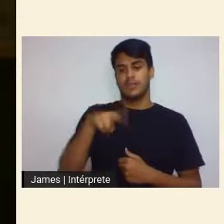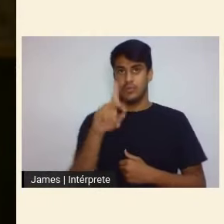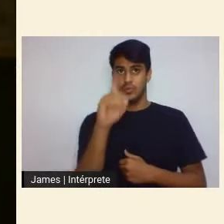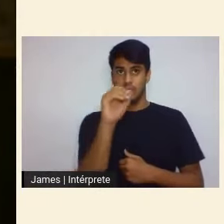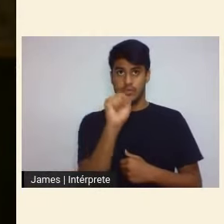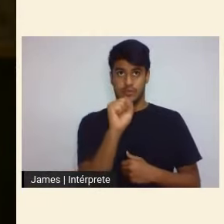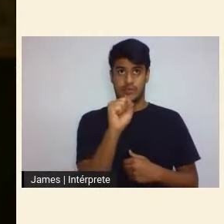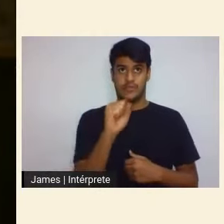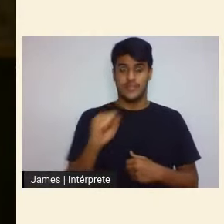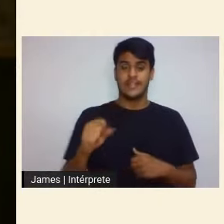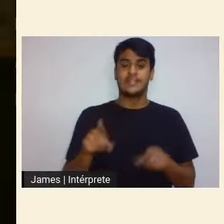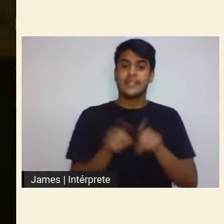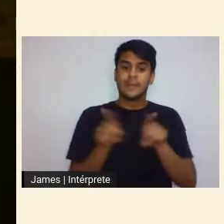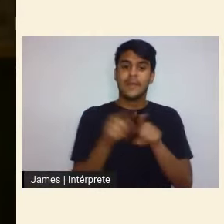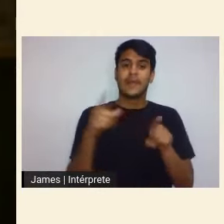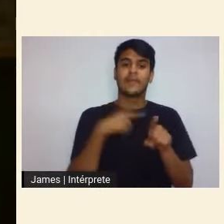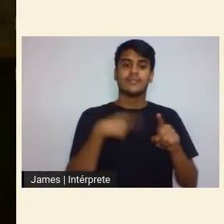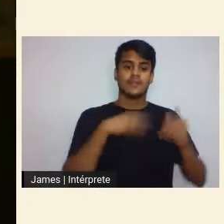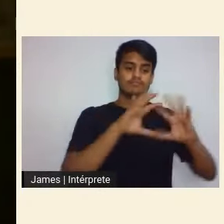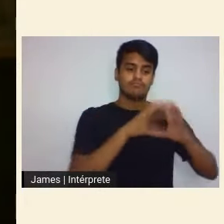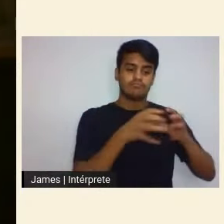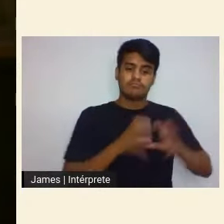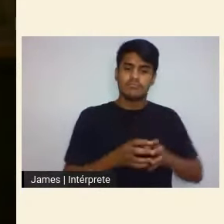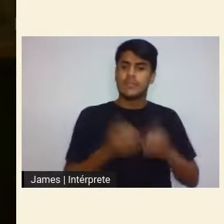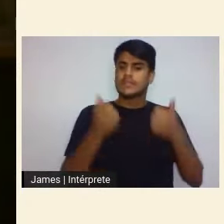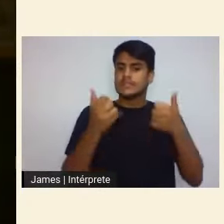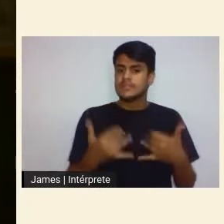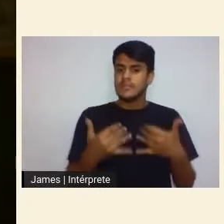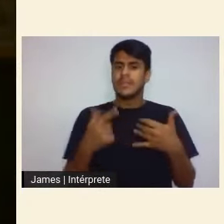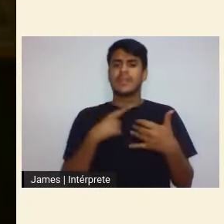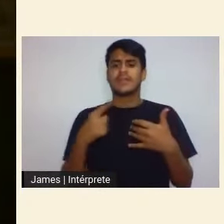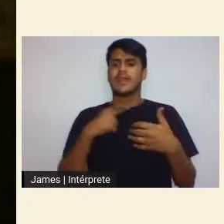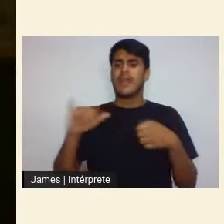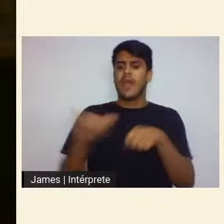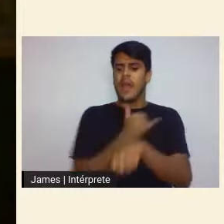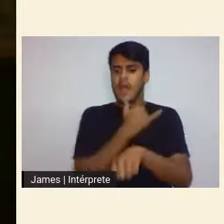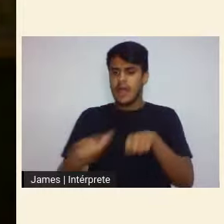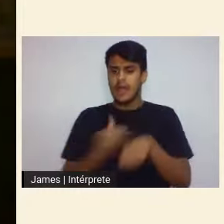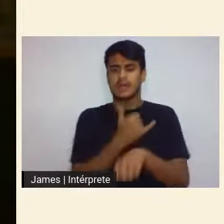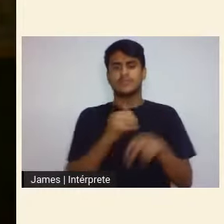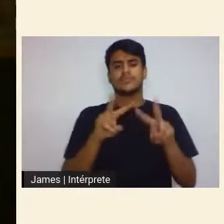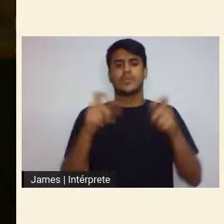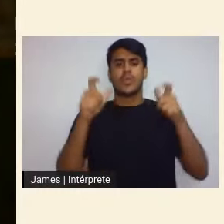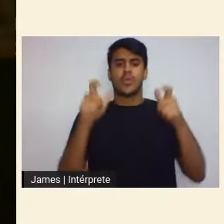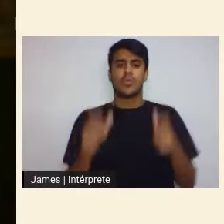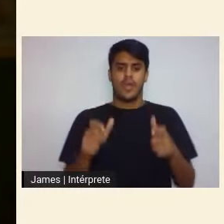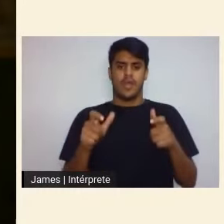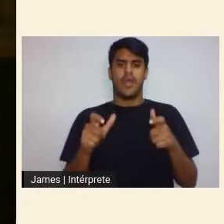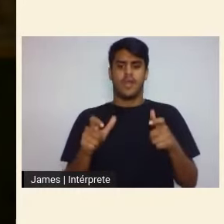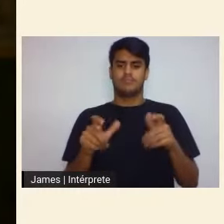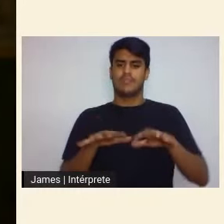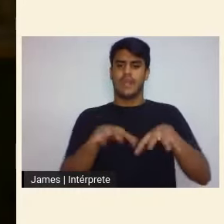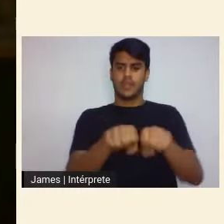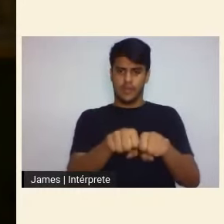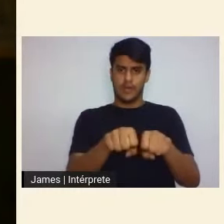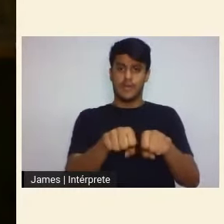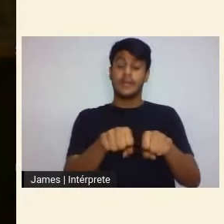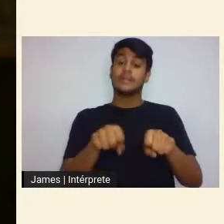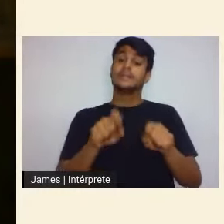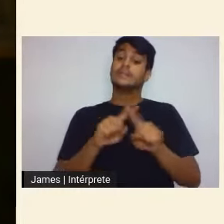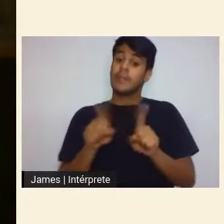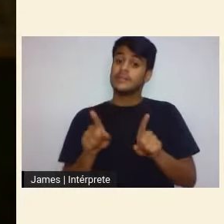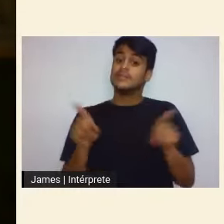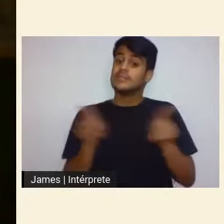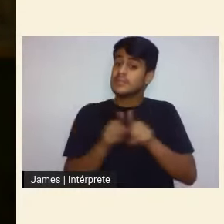na verdade, mais do que simples arranjos classificatórios de espaço e território, mas